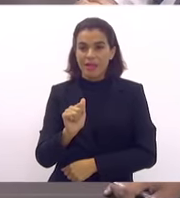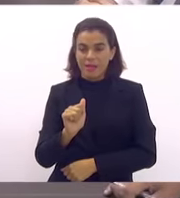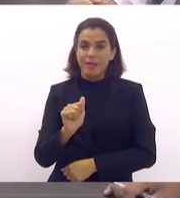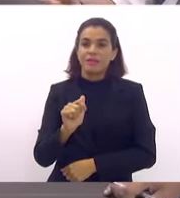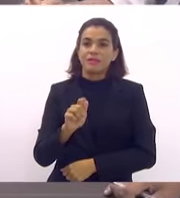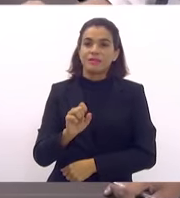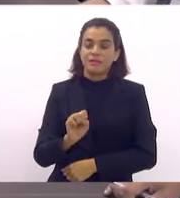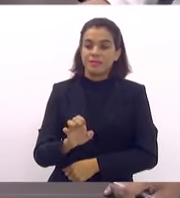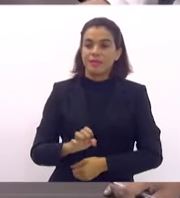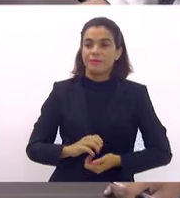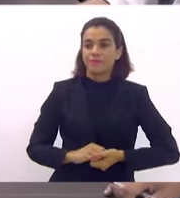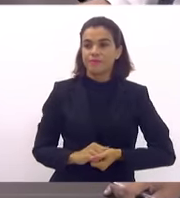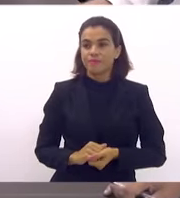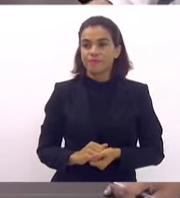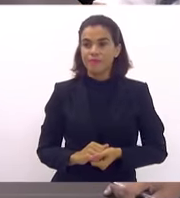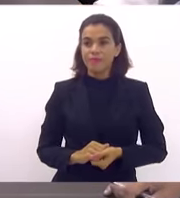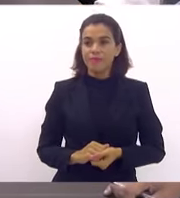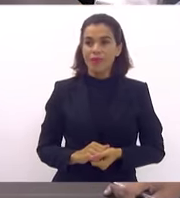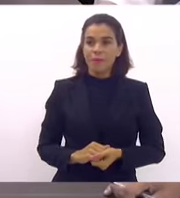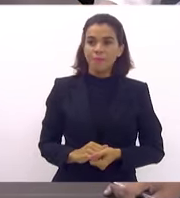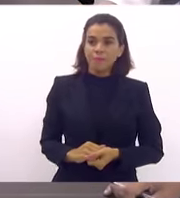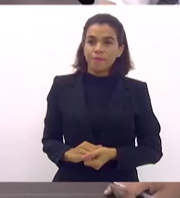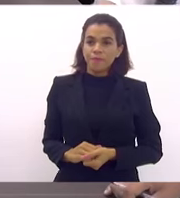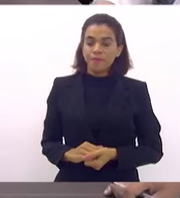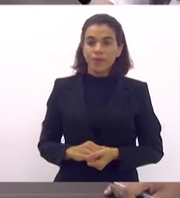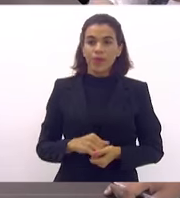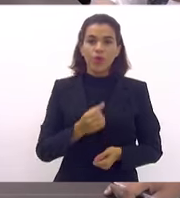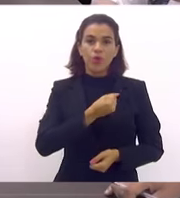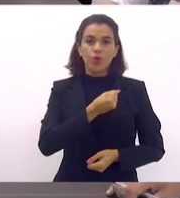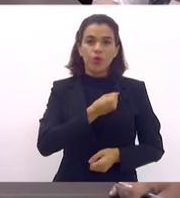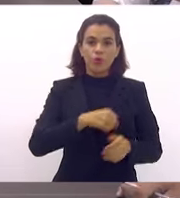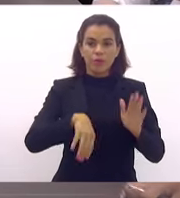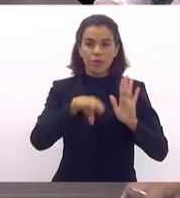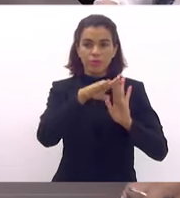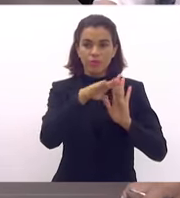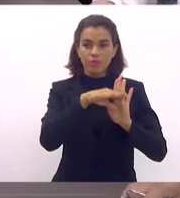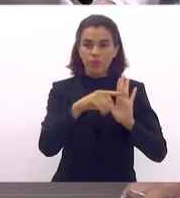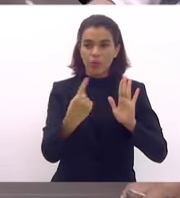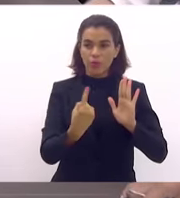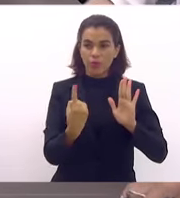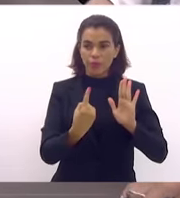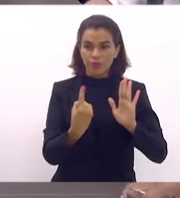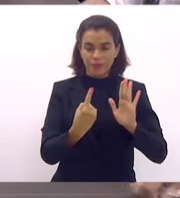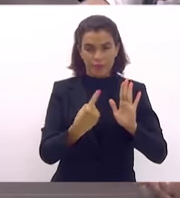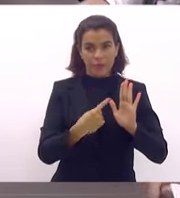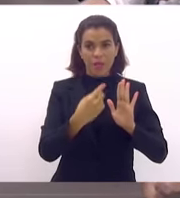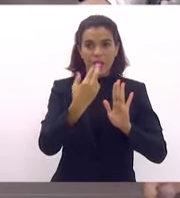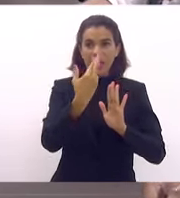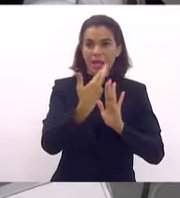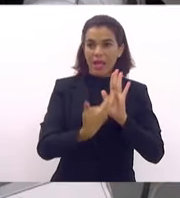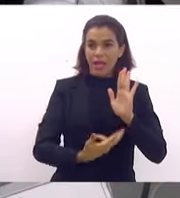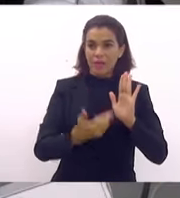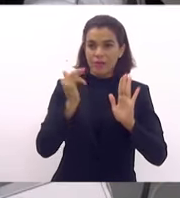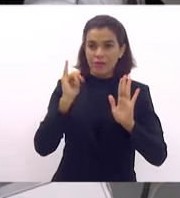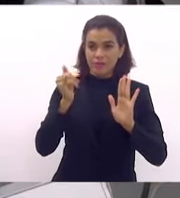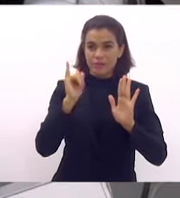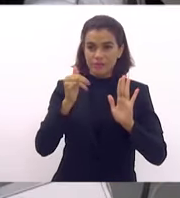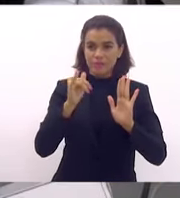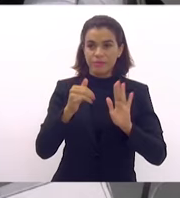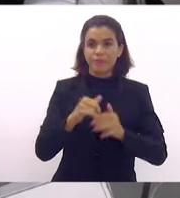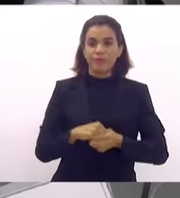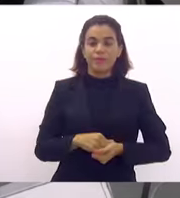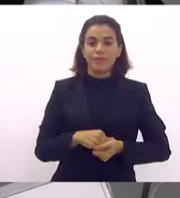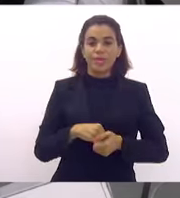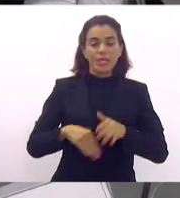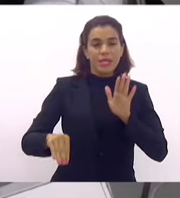Obrigada. Então, vou dar continuidade aqui na nossa pauta. Item 1 da pauta ordinária, de relatoria do deputado Rodrigo Amorim. Emendas